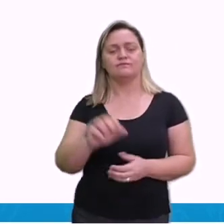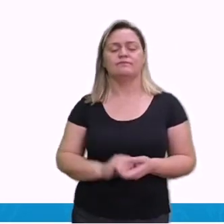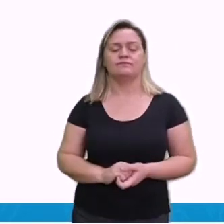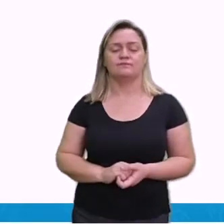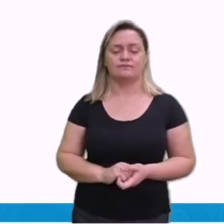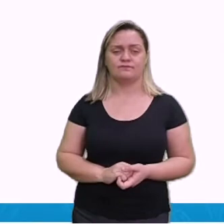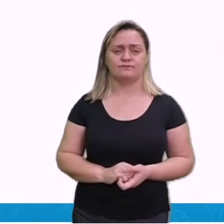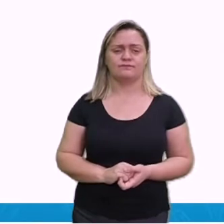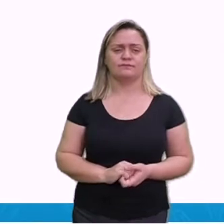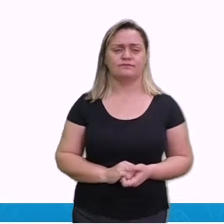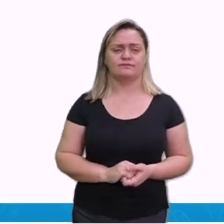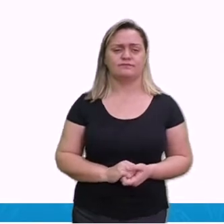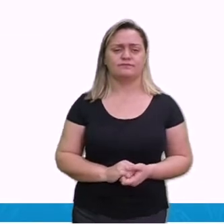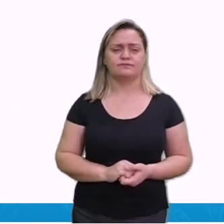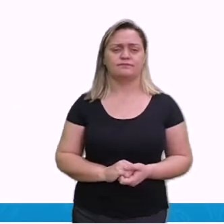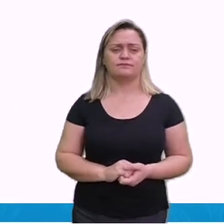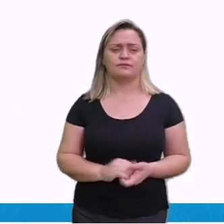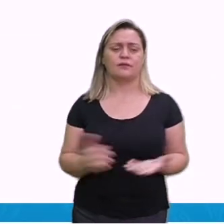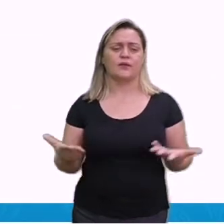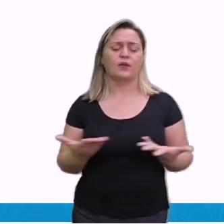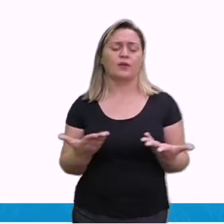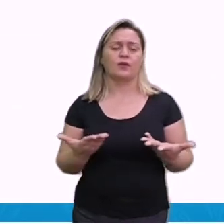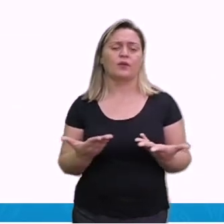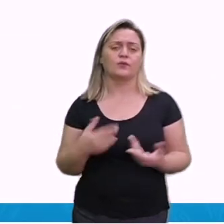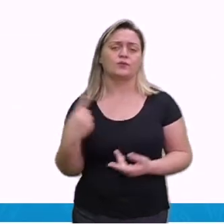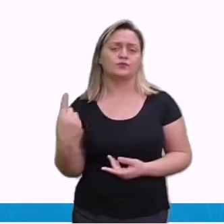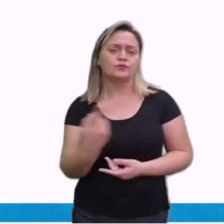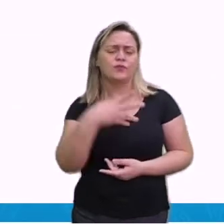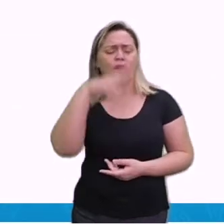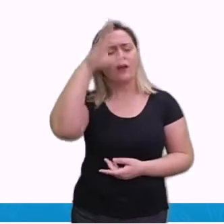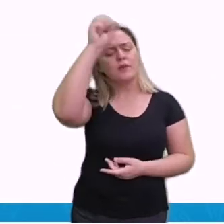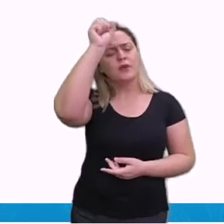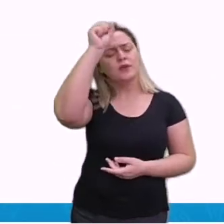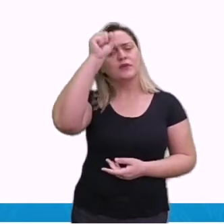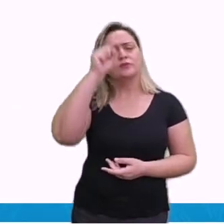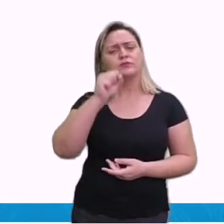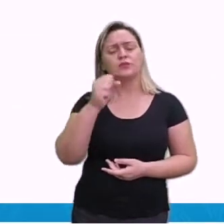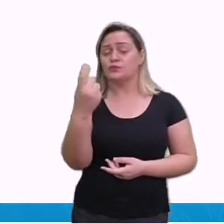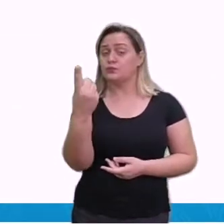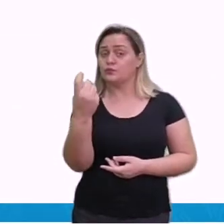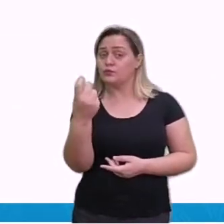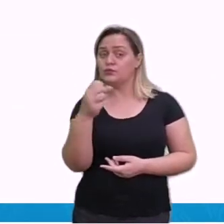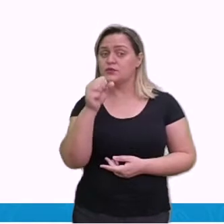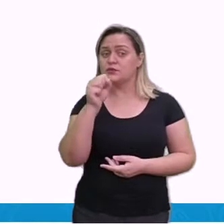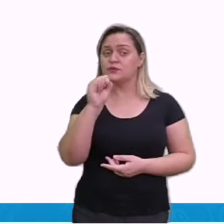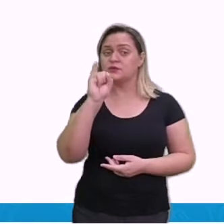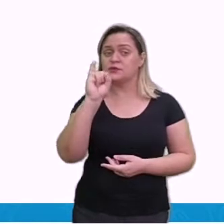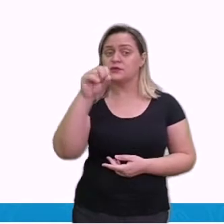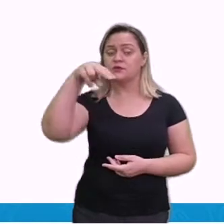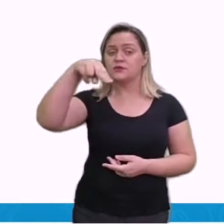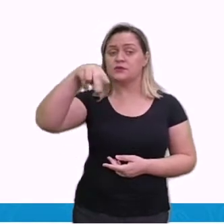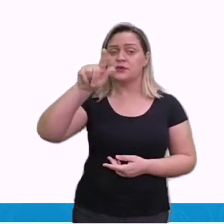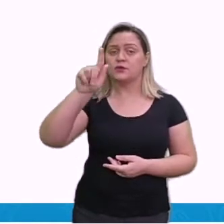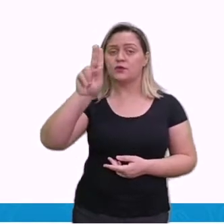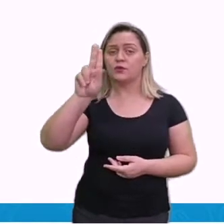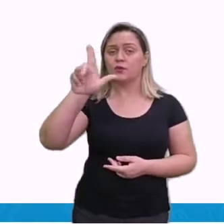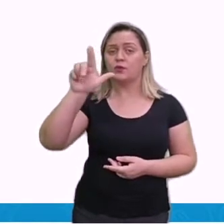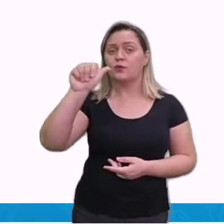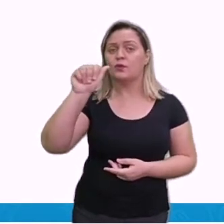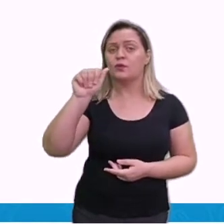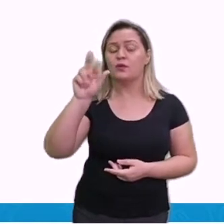plural. Agora, nós vamos falar sobre o singular. O singular é quando a palavra escrita se refere a um